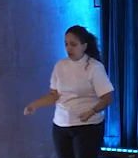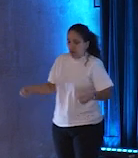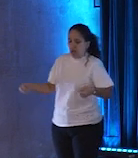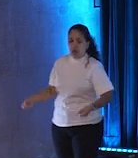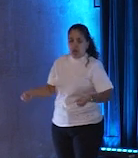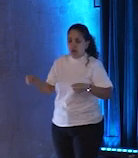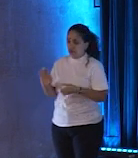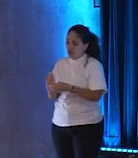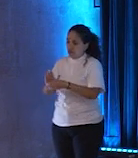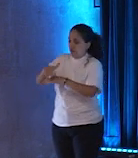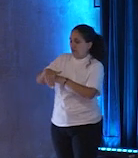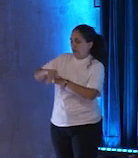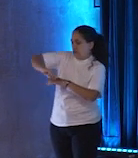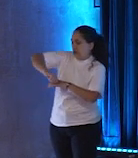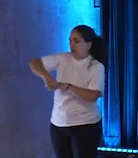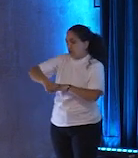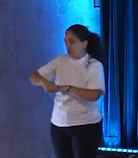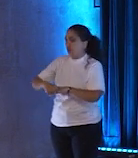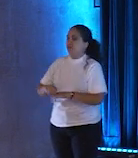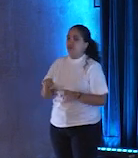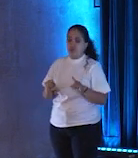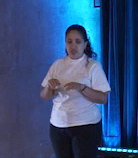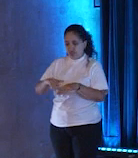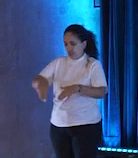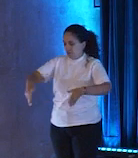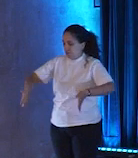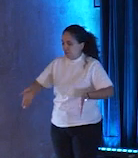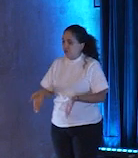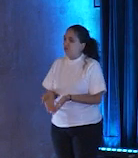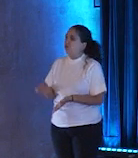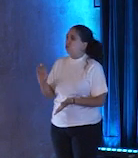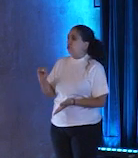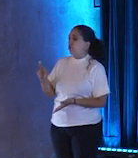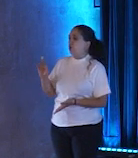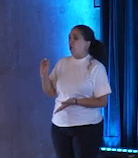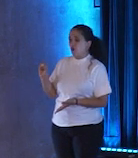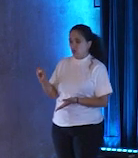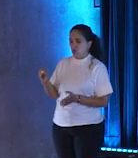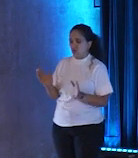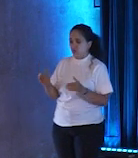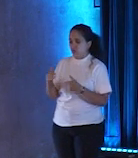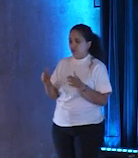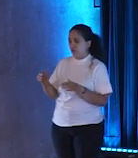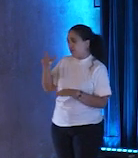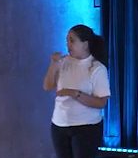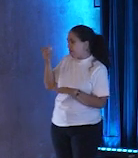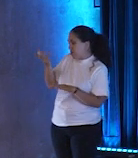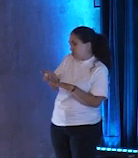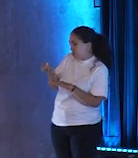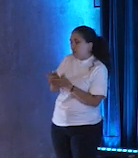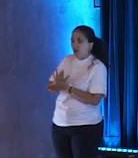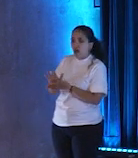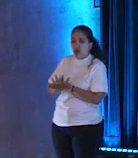com as fechaduras. Para além desse revestimento de couro, que tornava as canastras impermeáveis, o